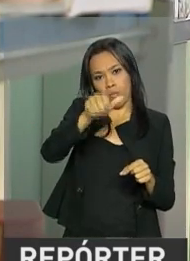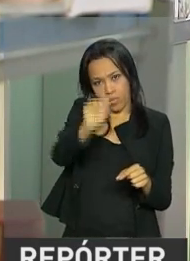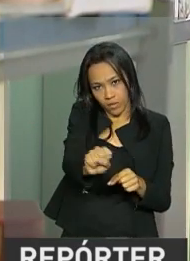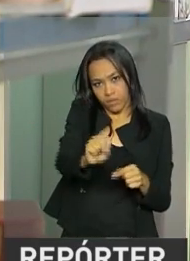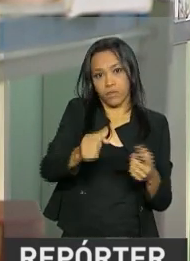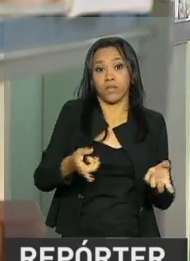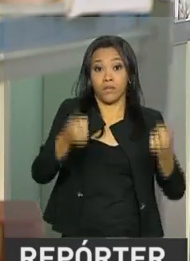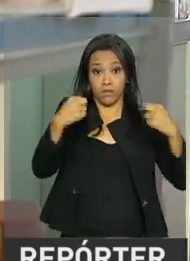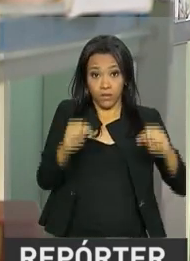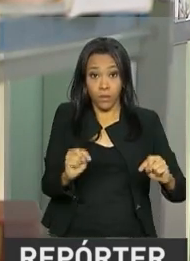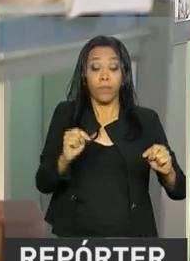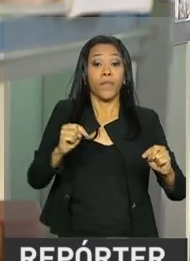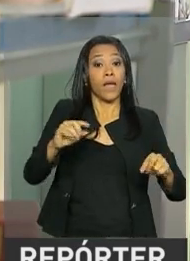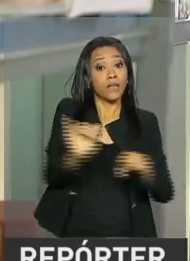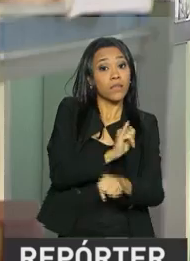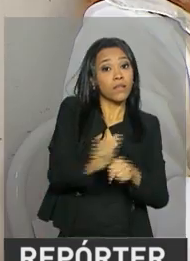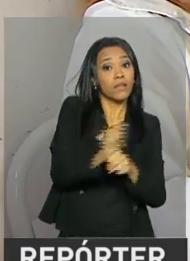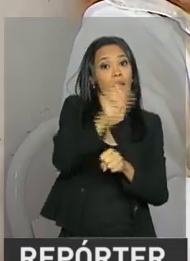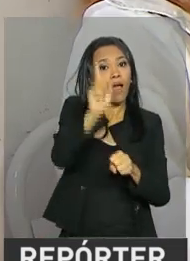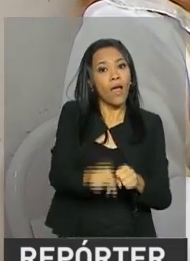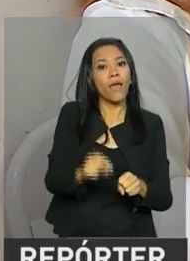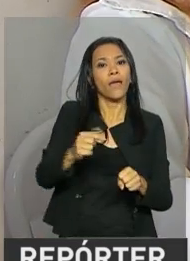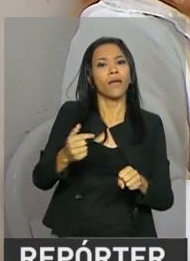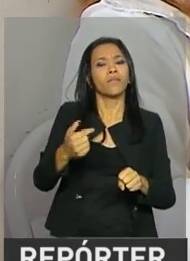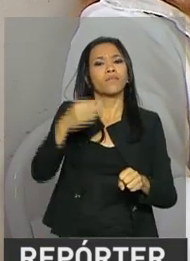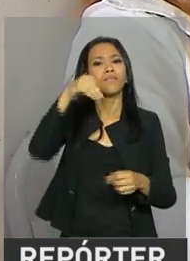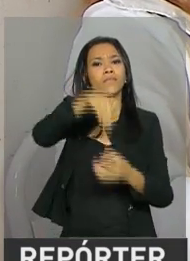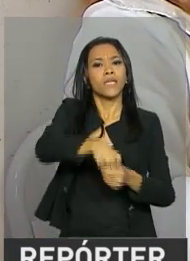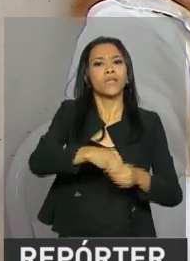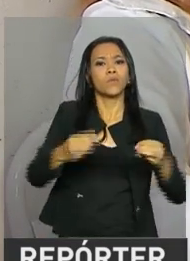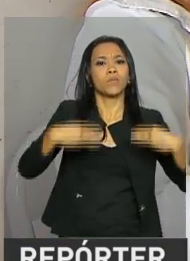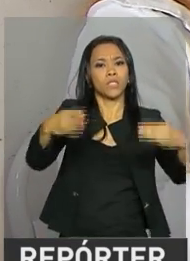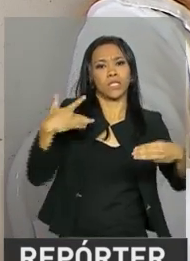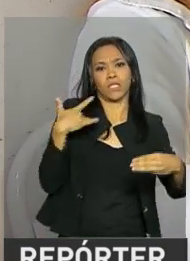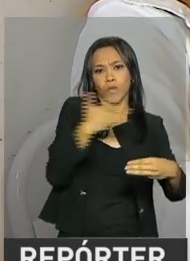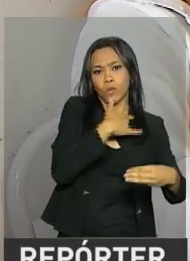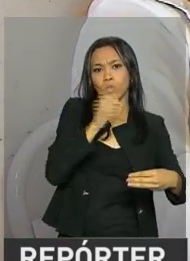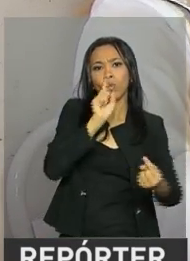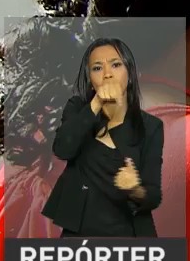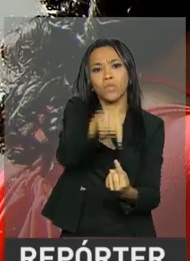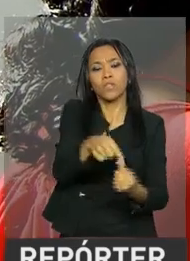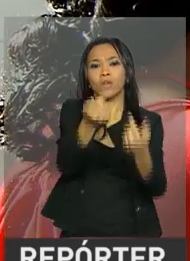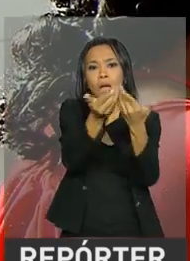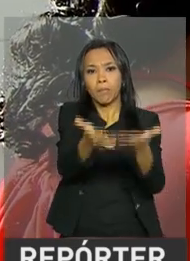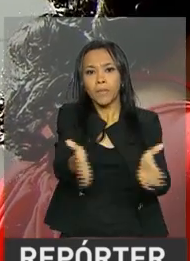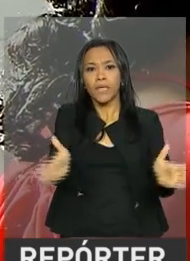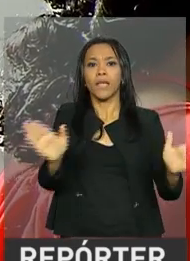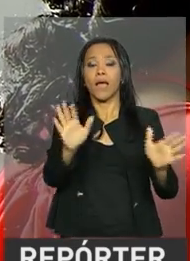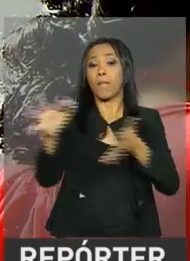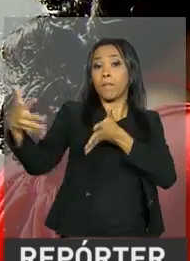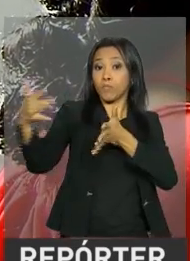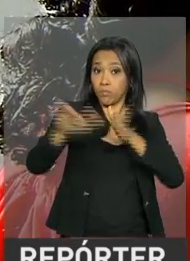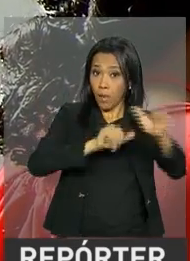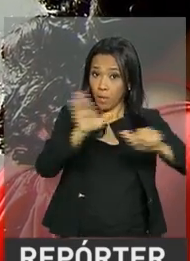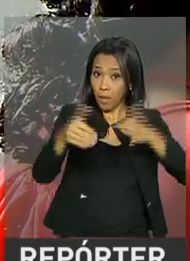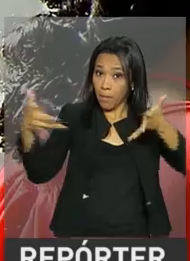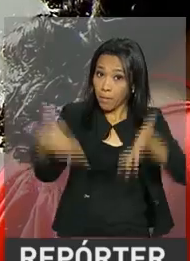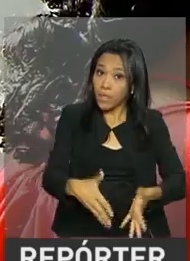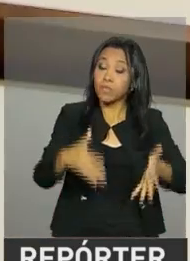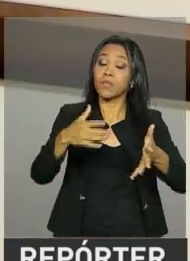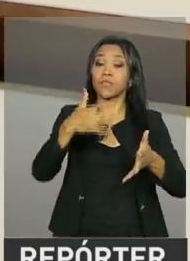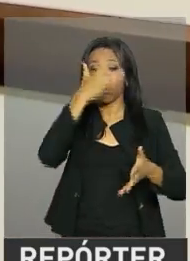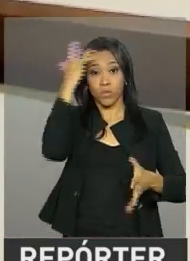A opas a medida faz parte das ações do Ministério da Saúde para ampliar a participação de brasileiros no